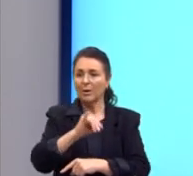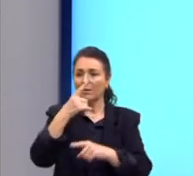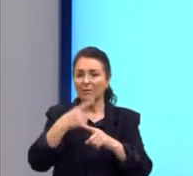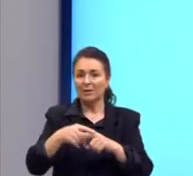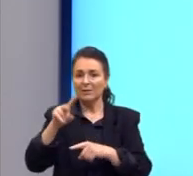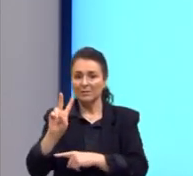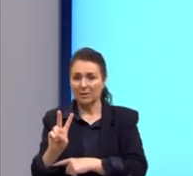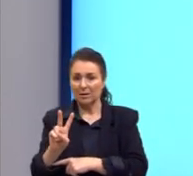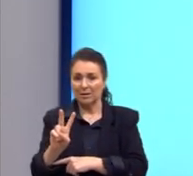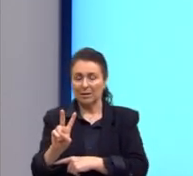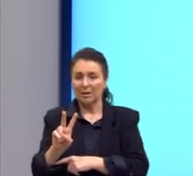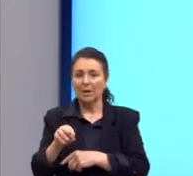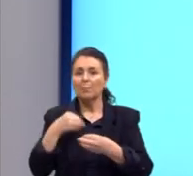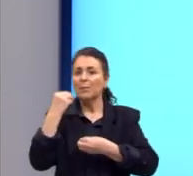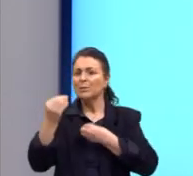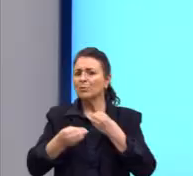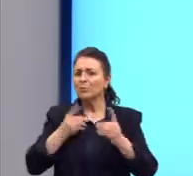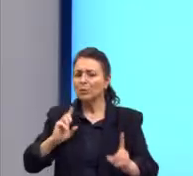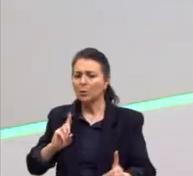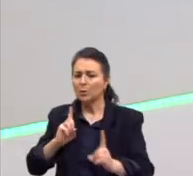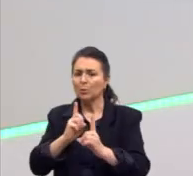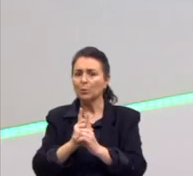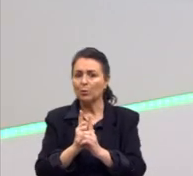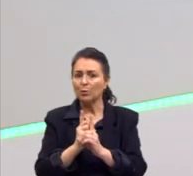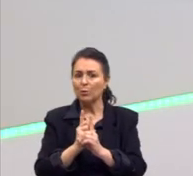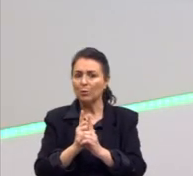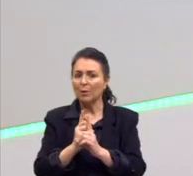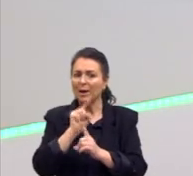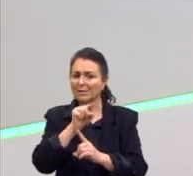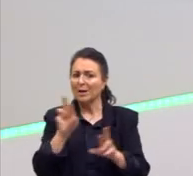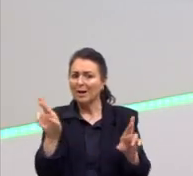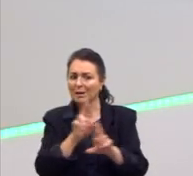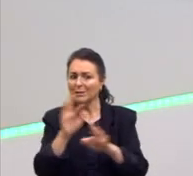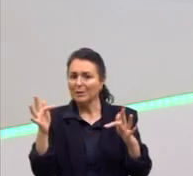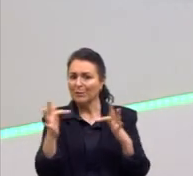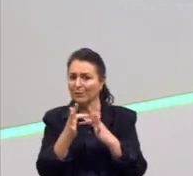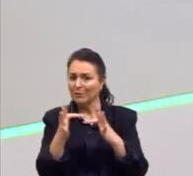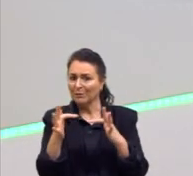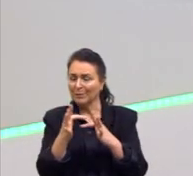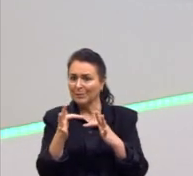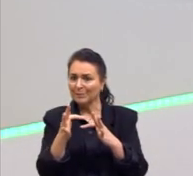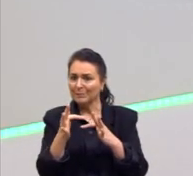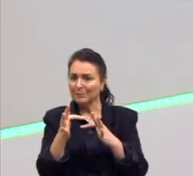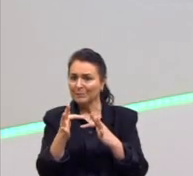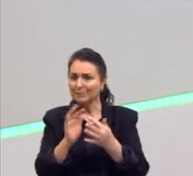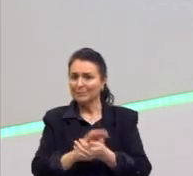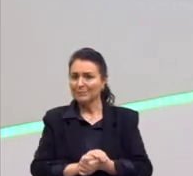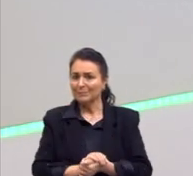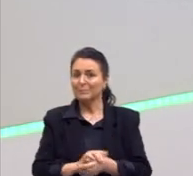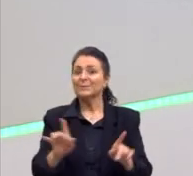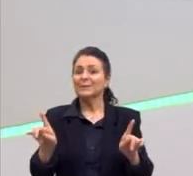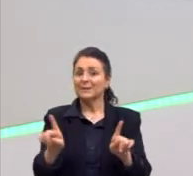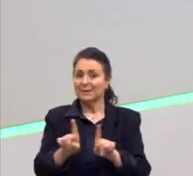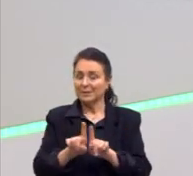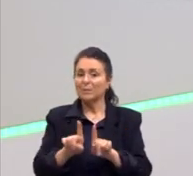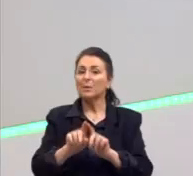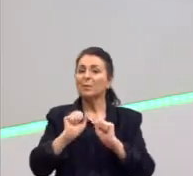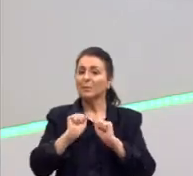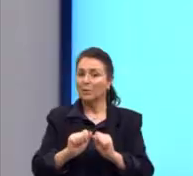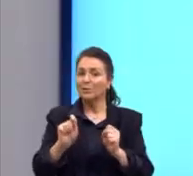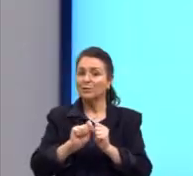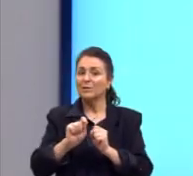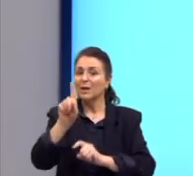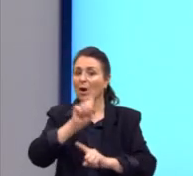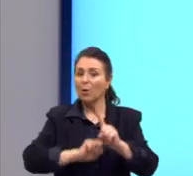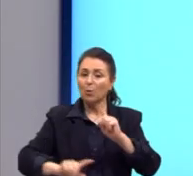mas como que a gente chegou né até esta relação certo e também a gente pode